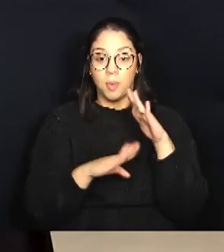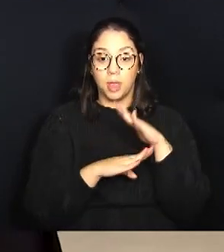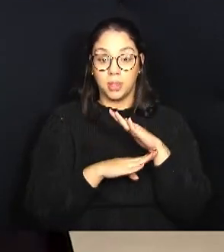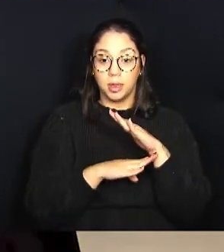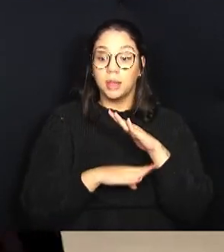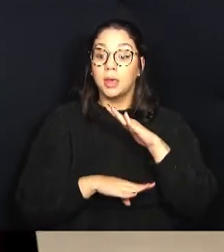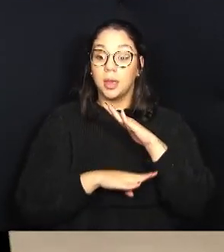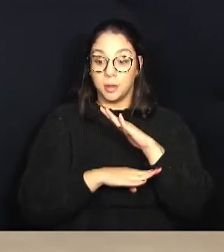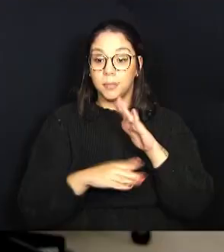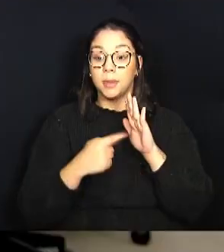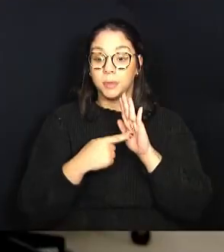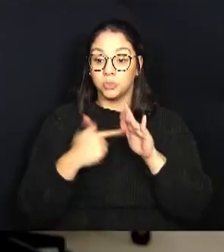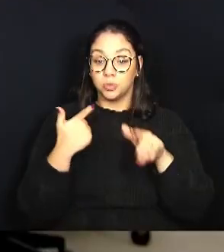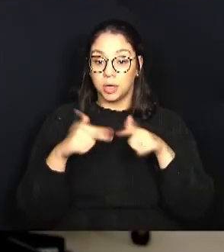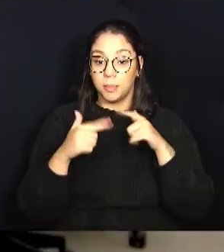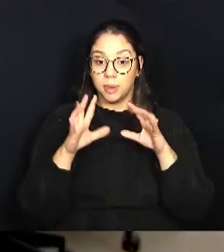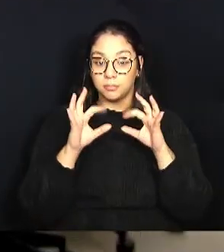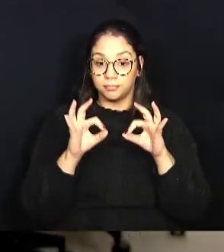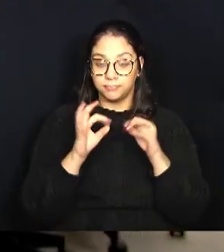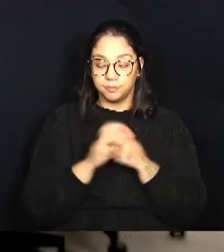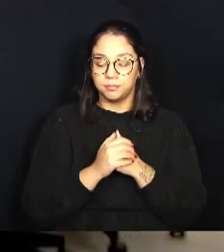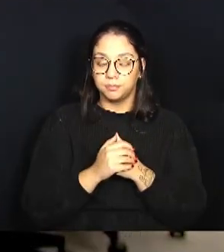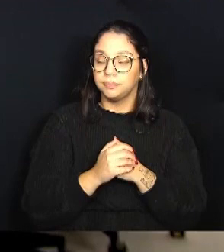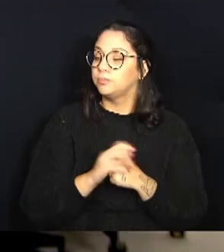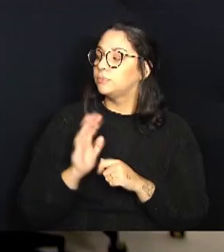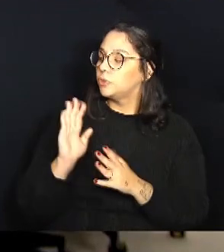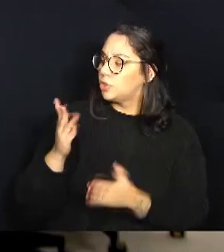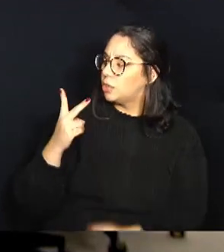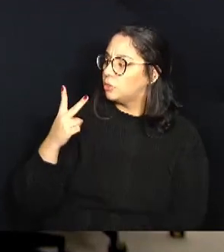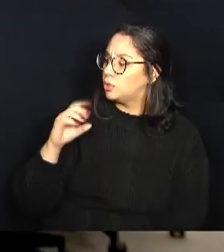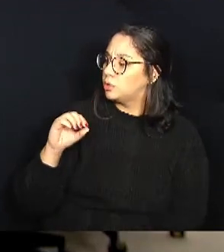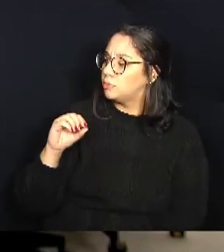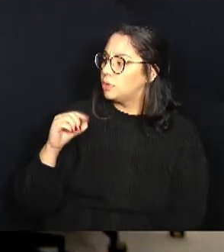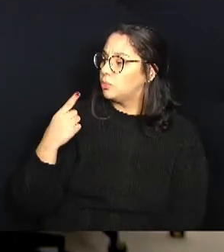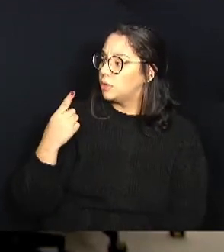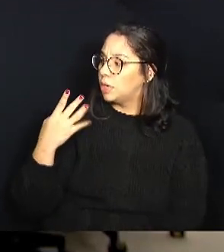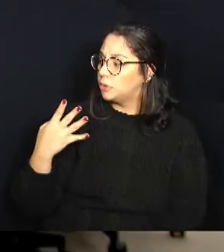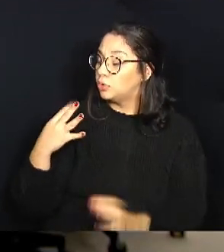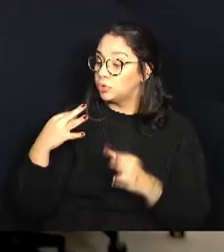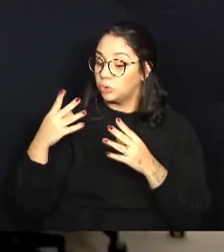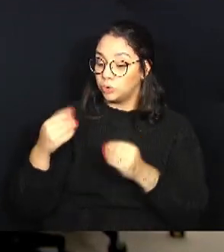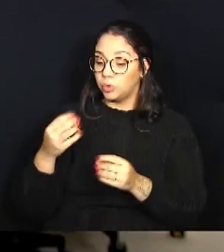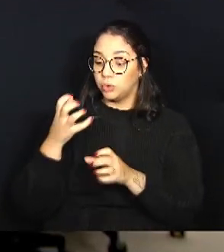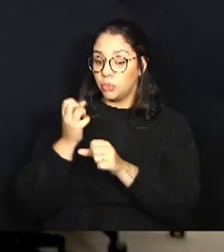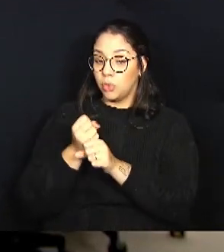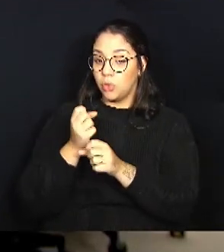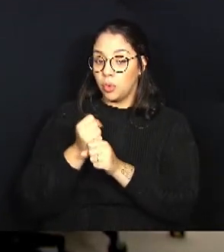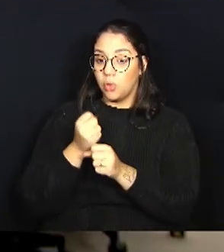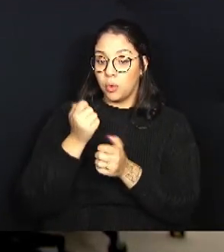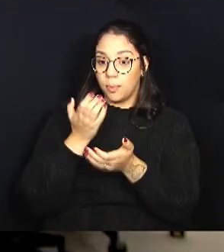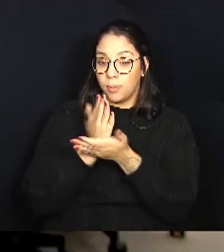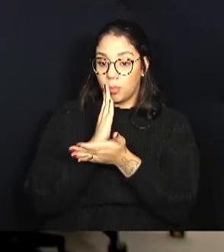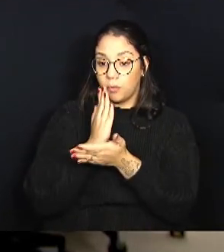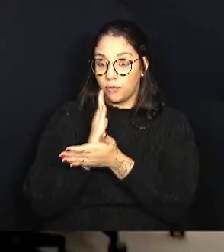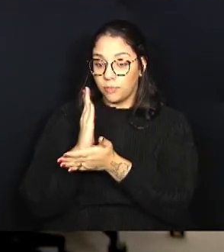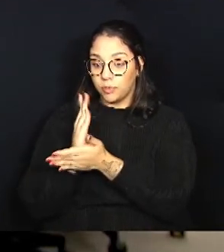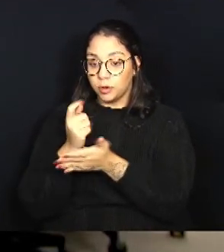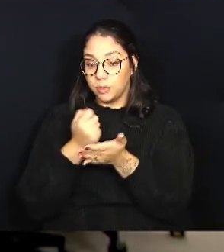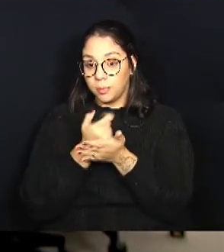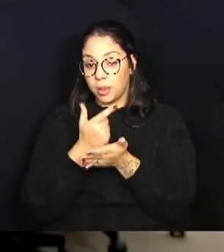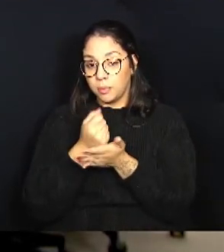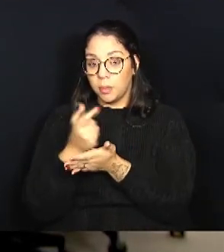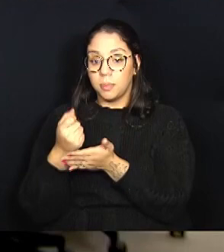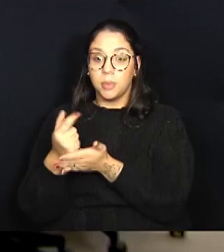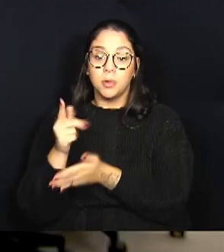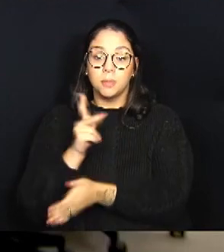é a Câmara Municipal de Campinas. Desde 2014, todas as contas deste período foram aprovadas. Para o